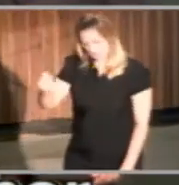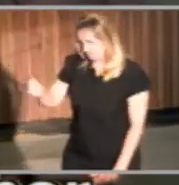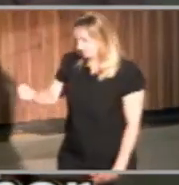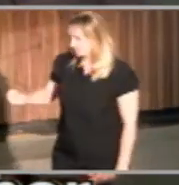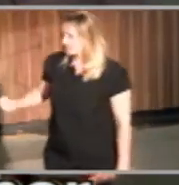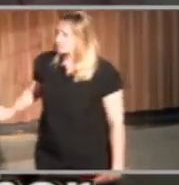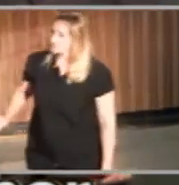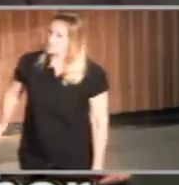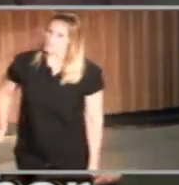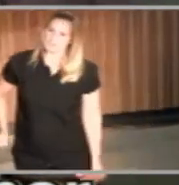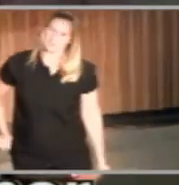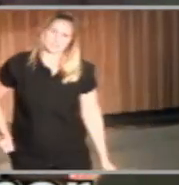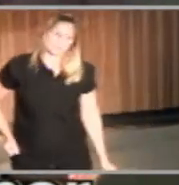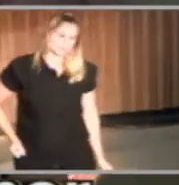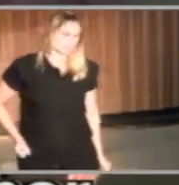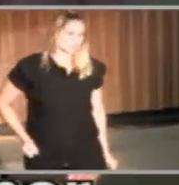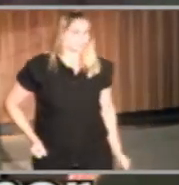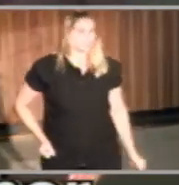Senhor.